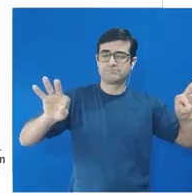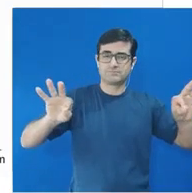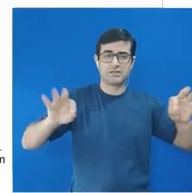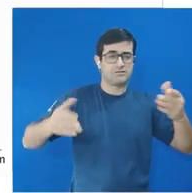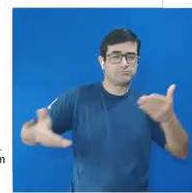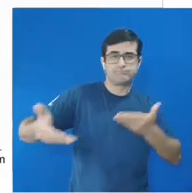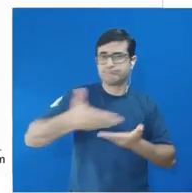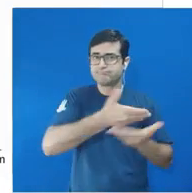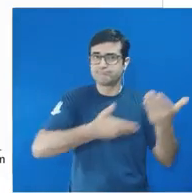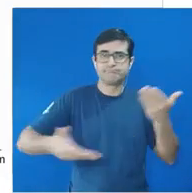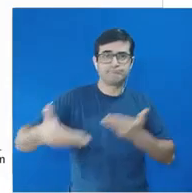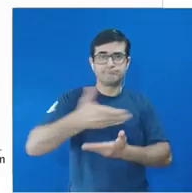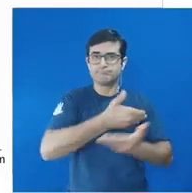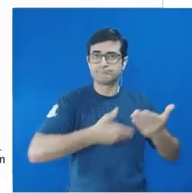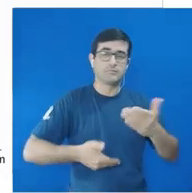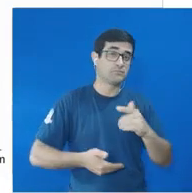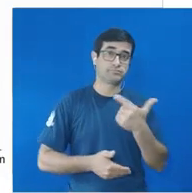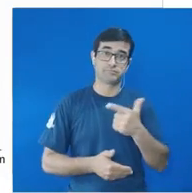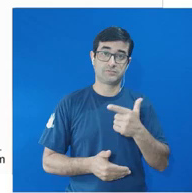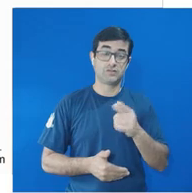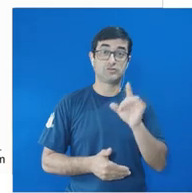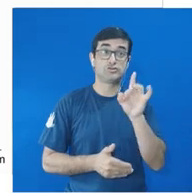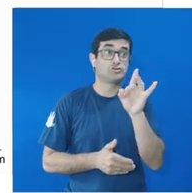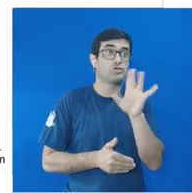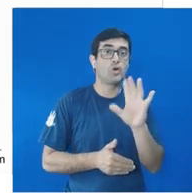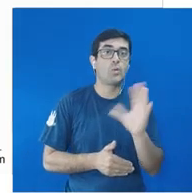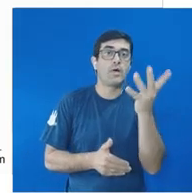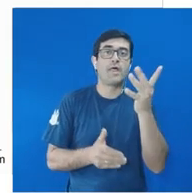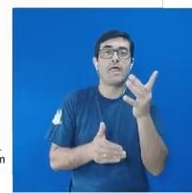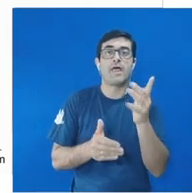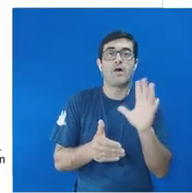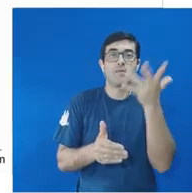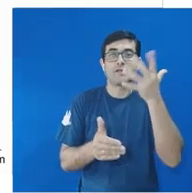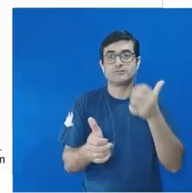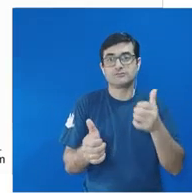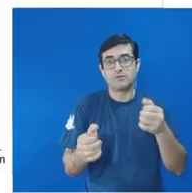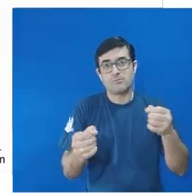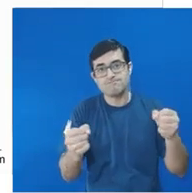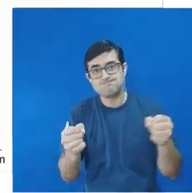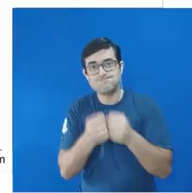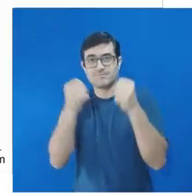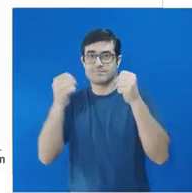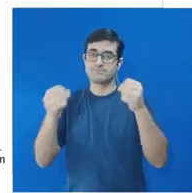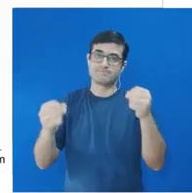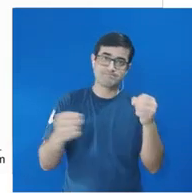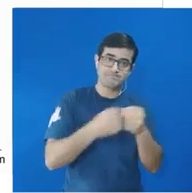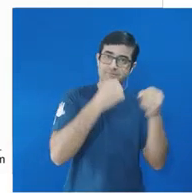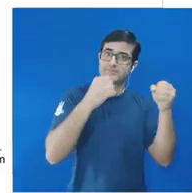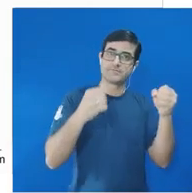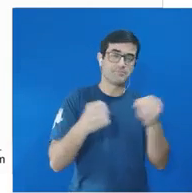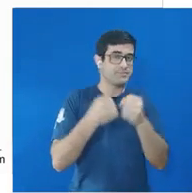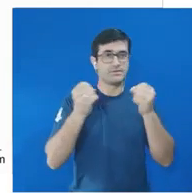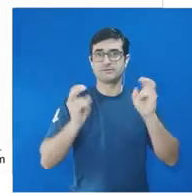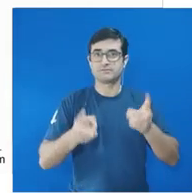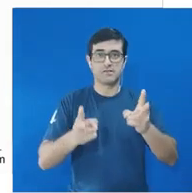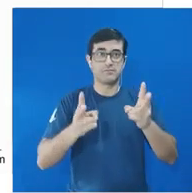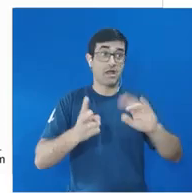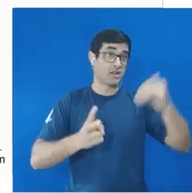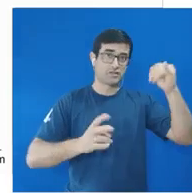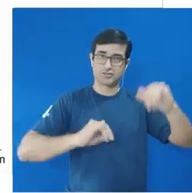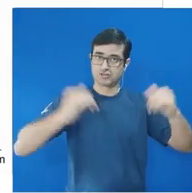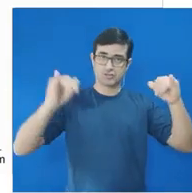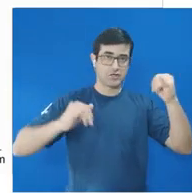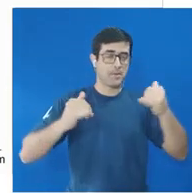a não ser quando se chocam, mas eles têm efeito elástico. Eles se batem e seguem sem perder energia. Isso é um